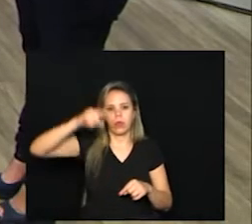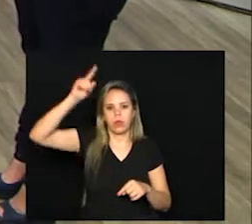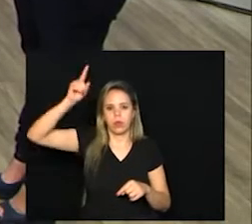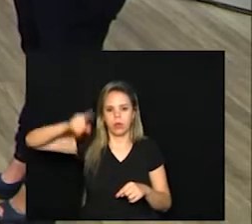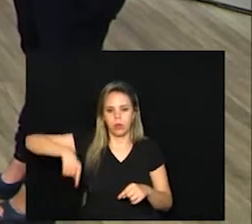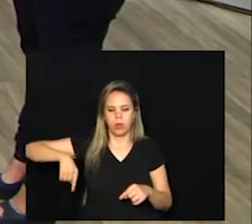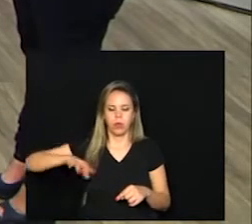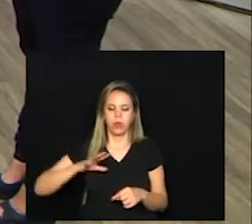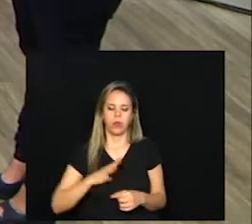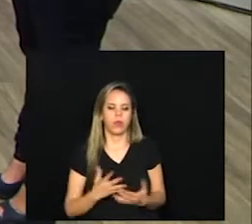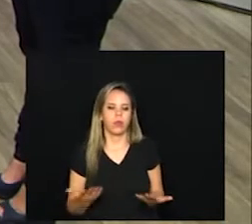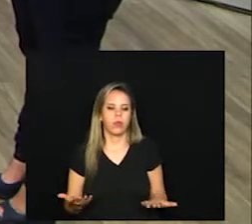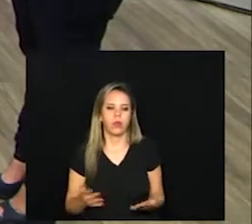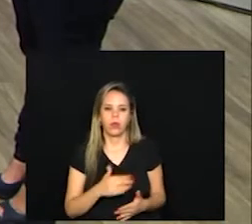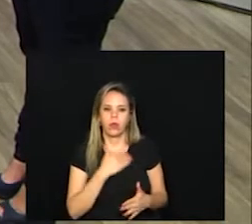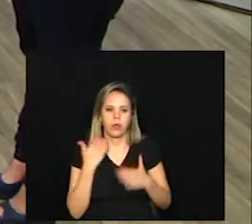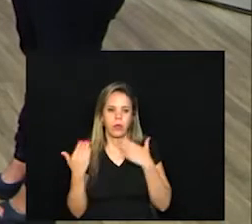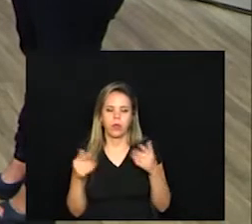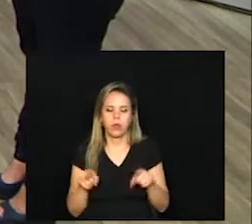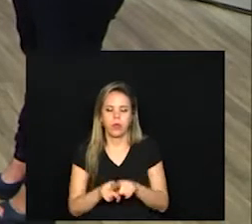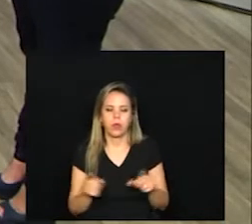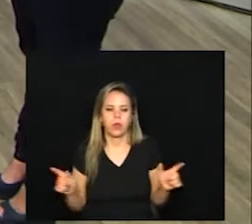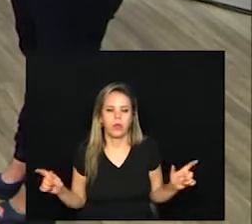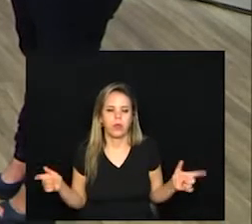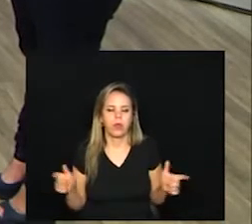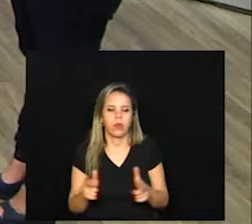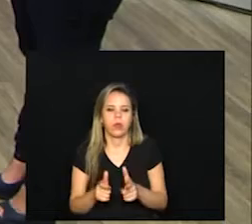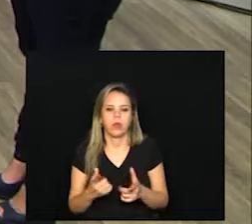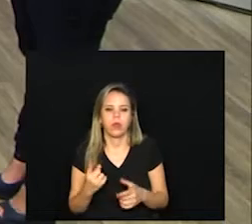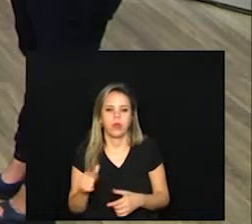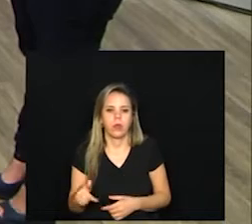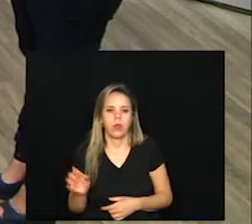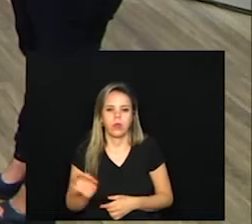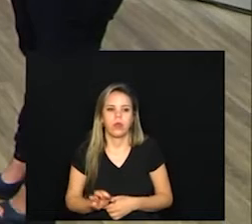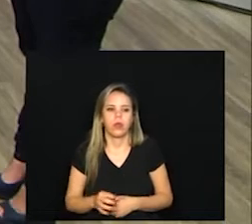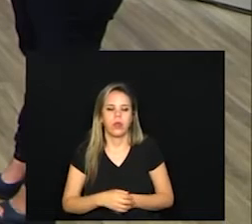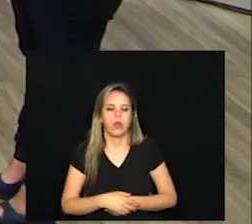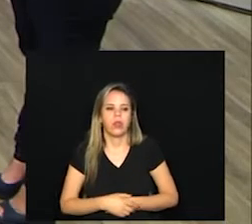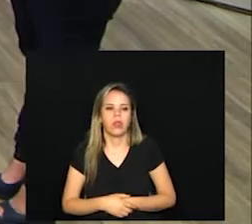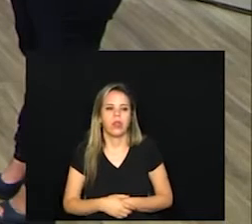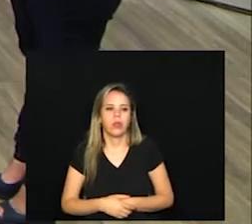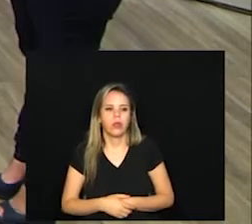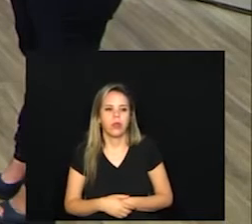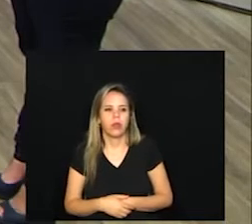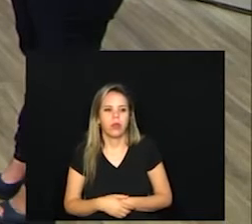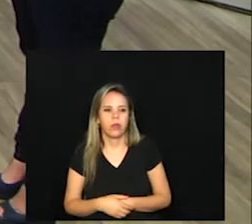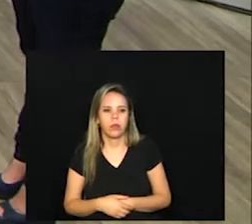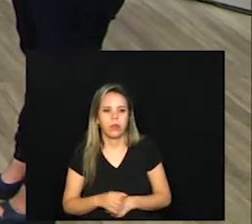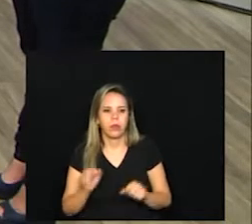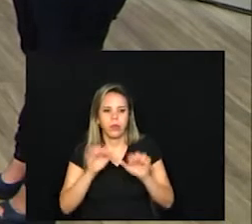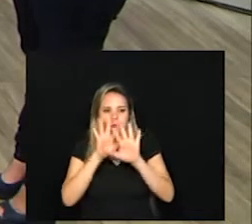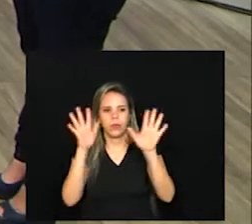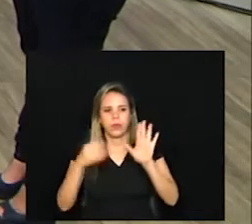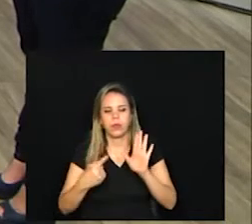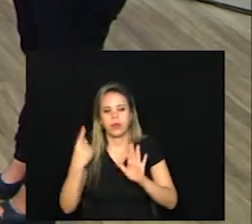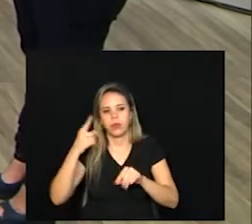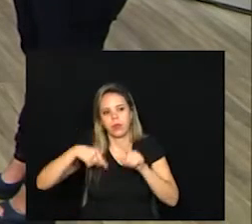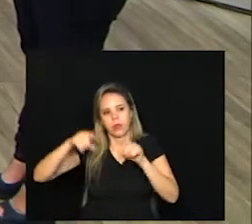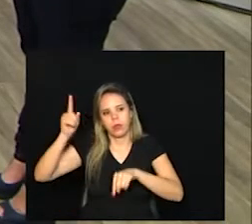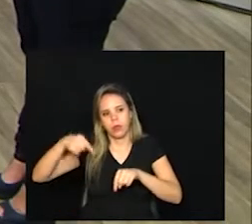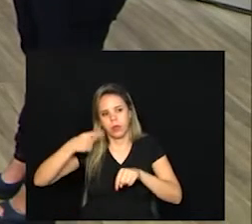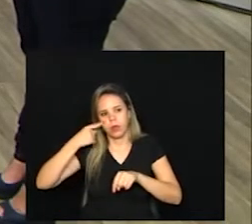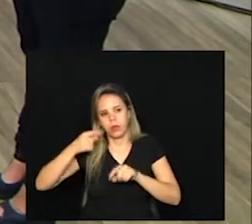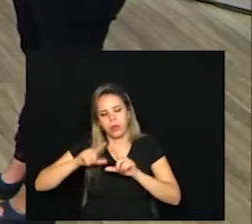cidade, enquanto os óbitos também diminuíram 17%. Acho que ficou bastante claro, né, no último gráfico que